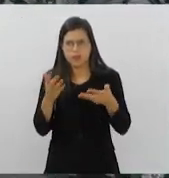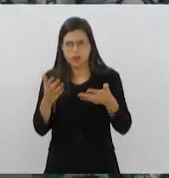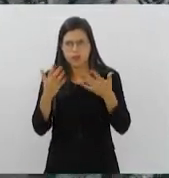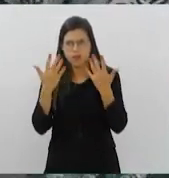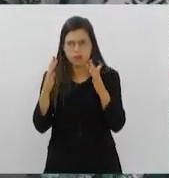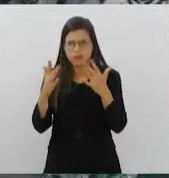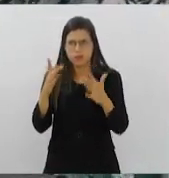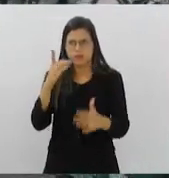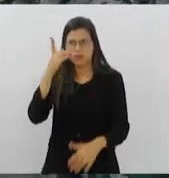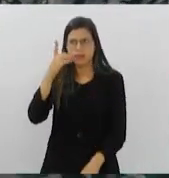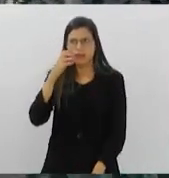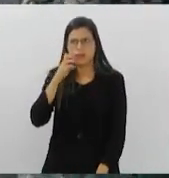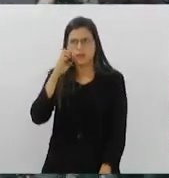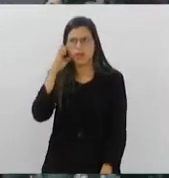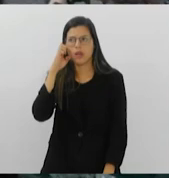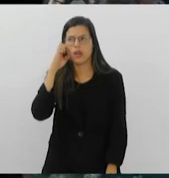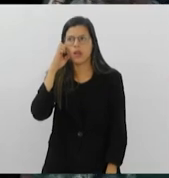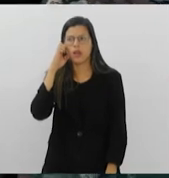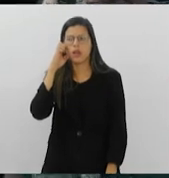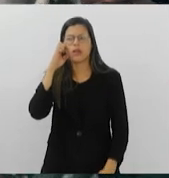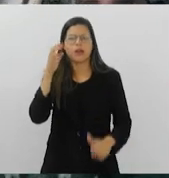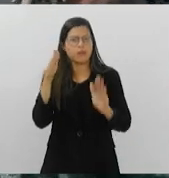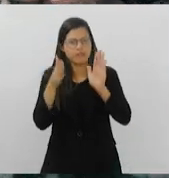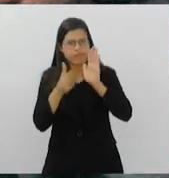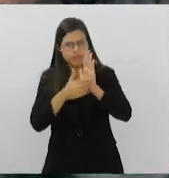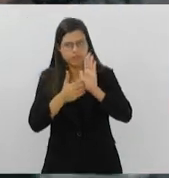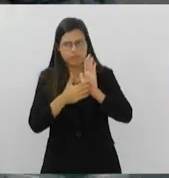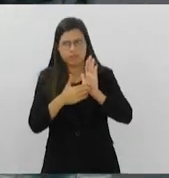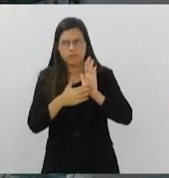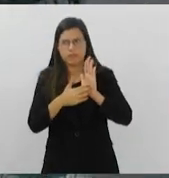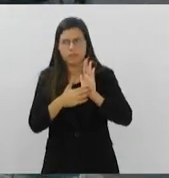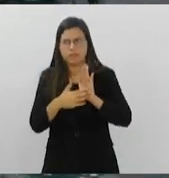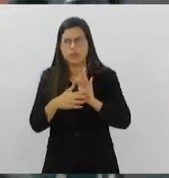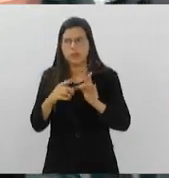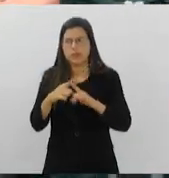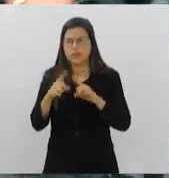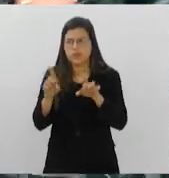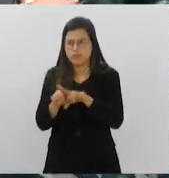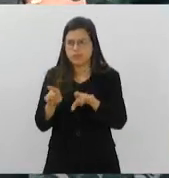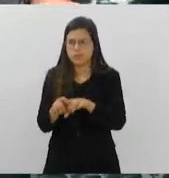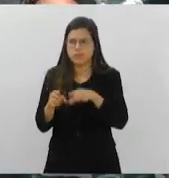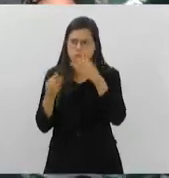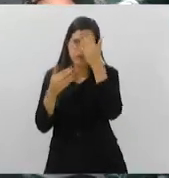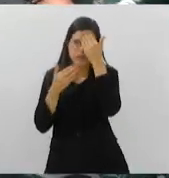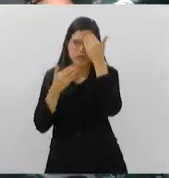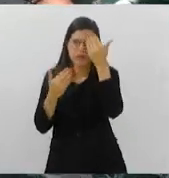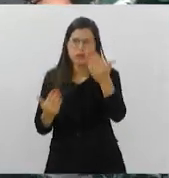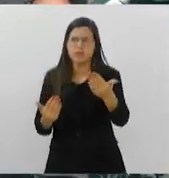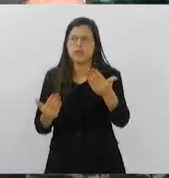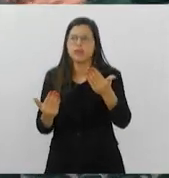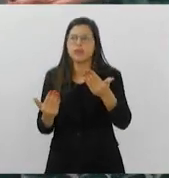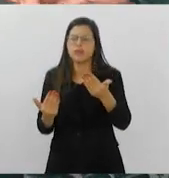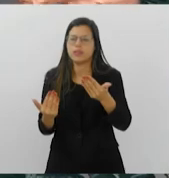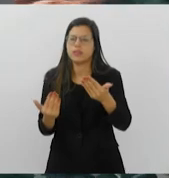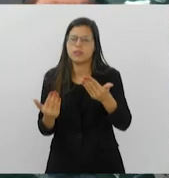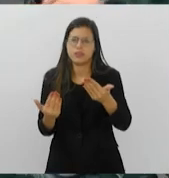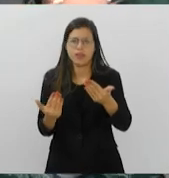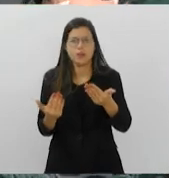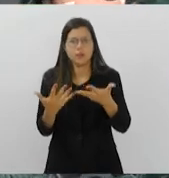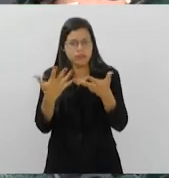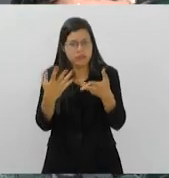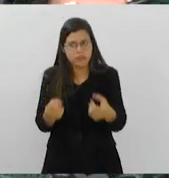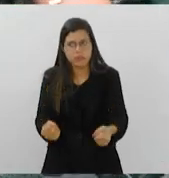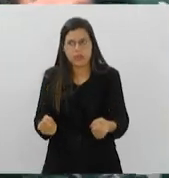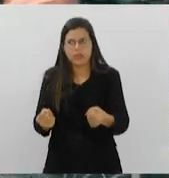deputada Élica Takimoto pela proposição do projeto, mas também agradecer por abrir para a coautoria, dada